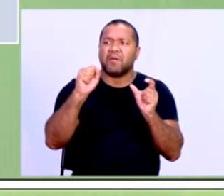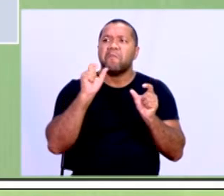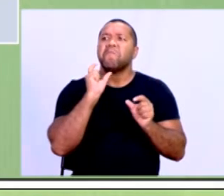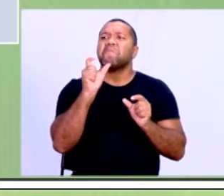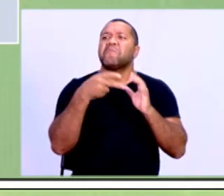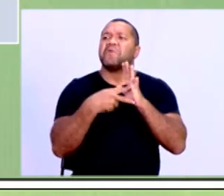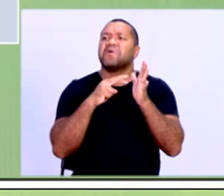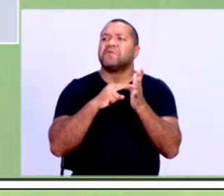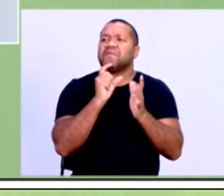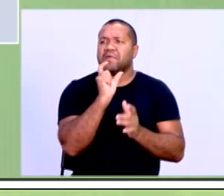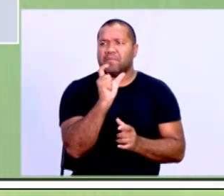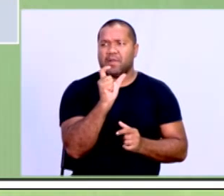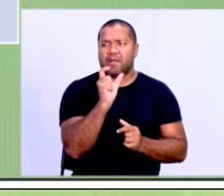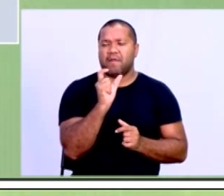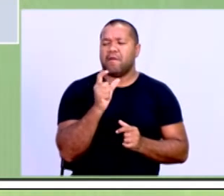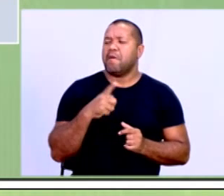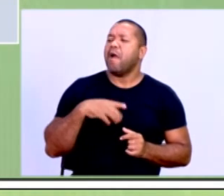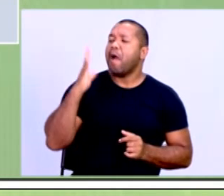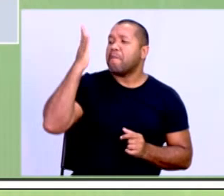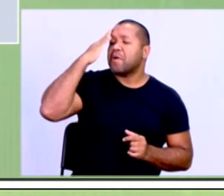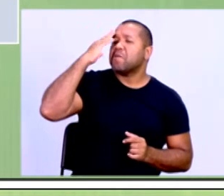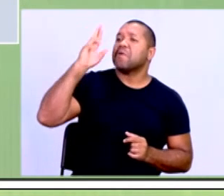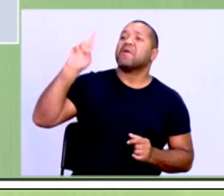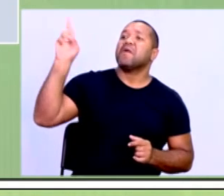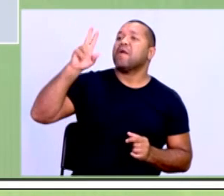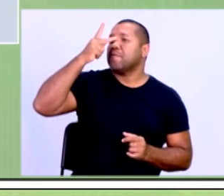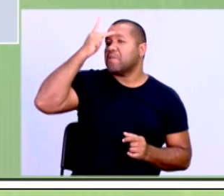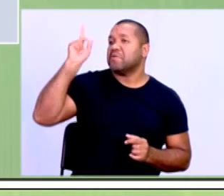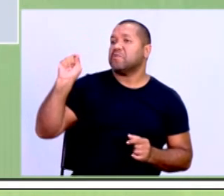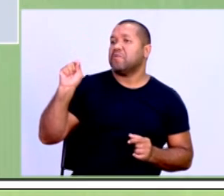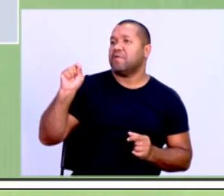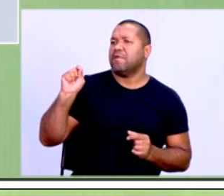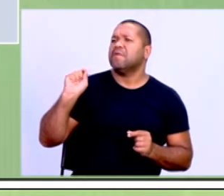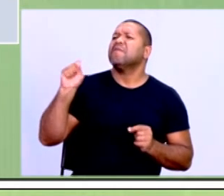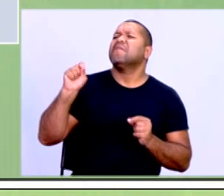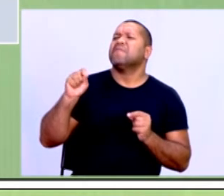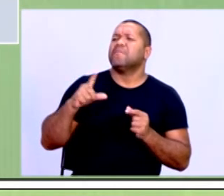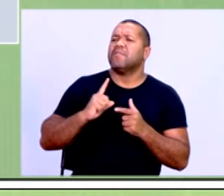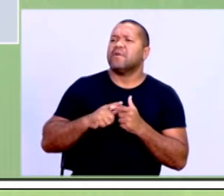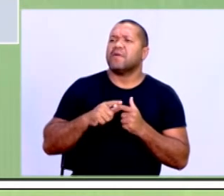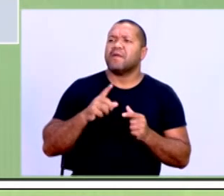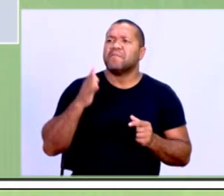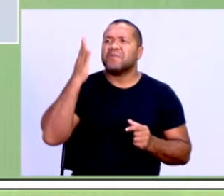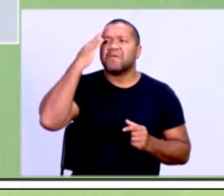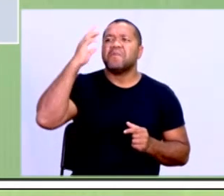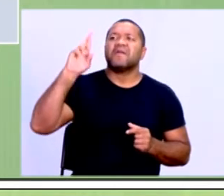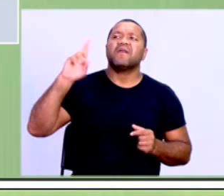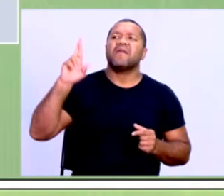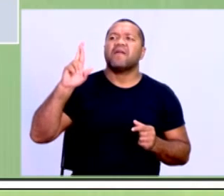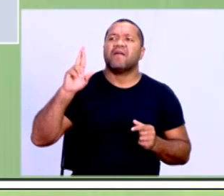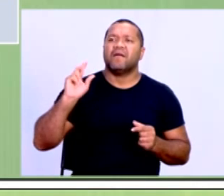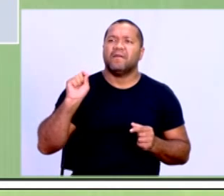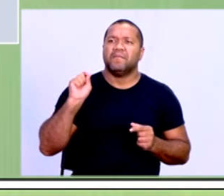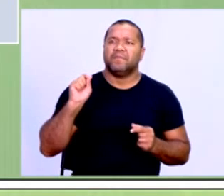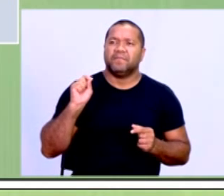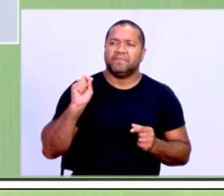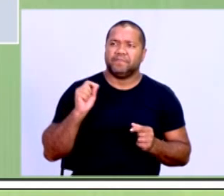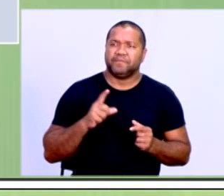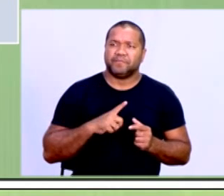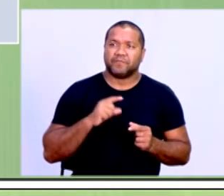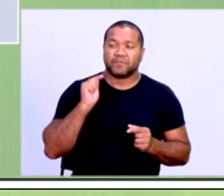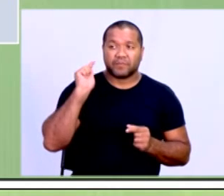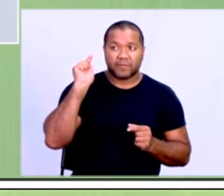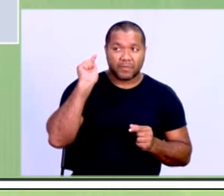para identificar a nota? É para identificar o quê? Então, lá no meu dicionário de dados, ele